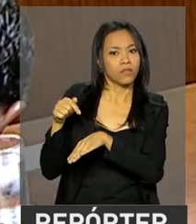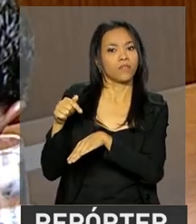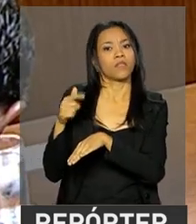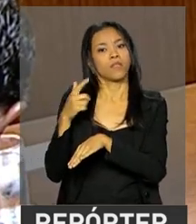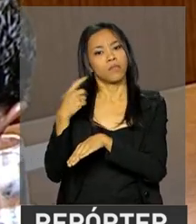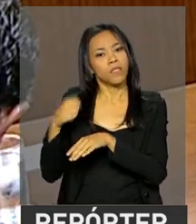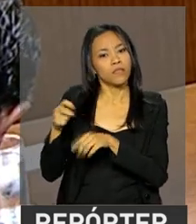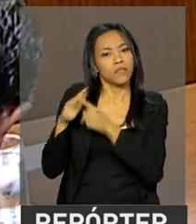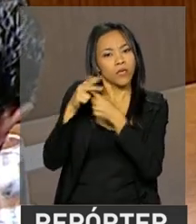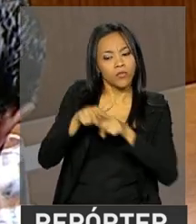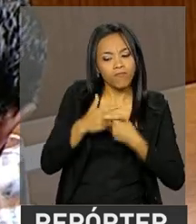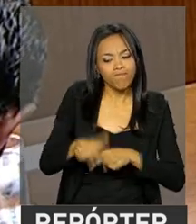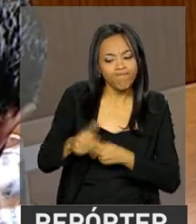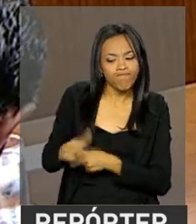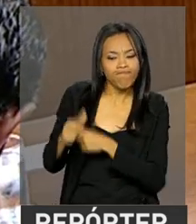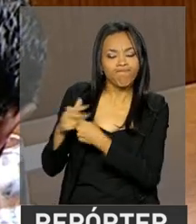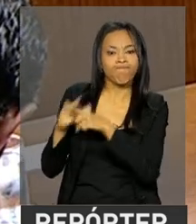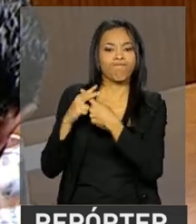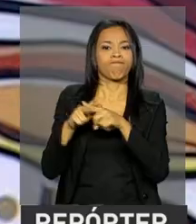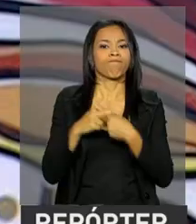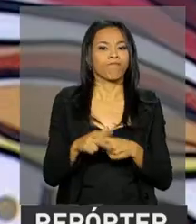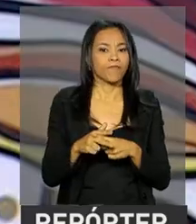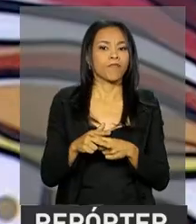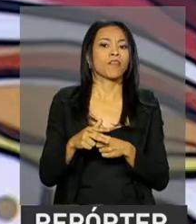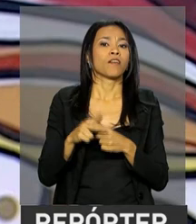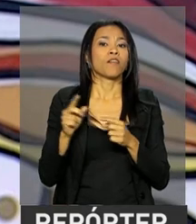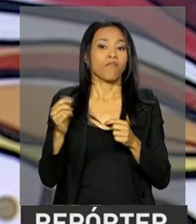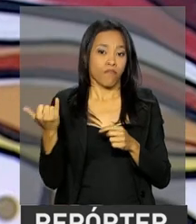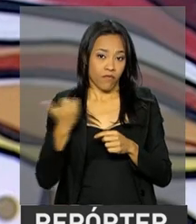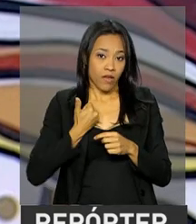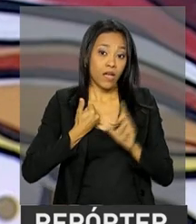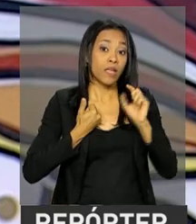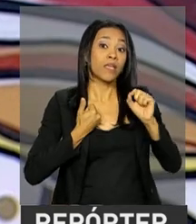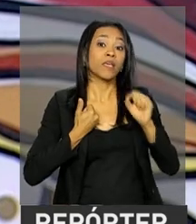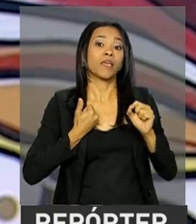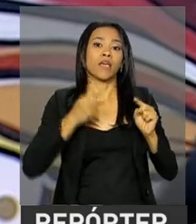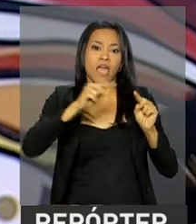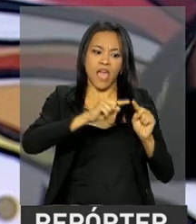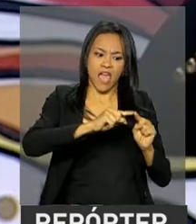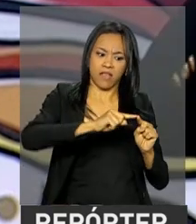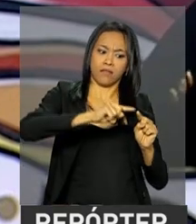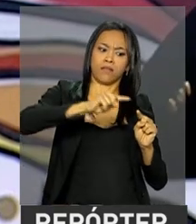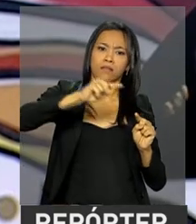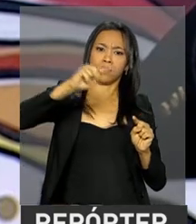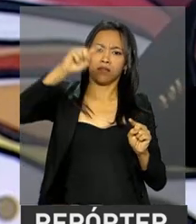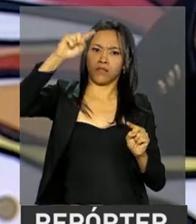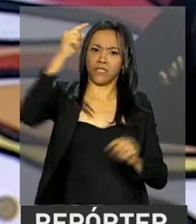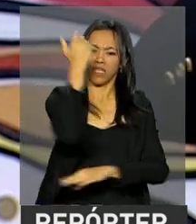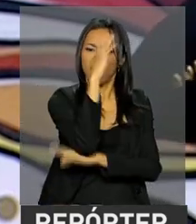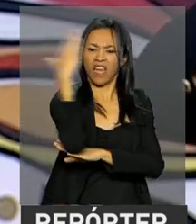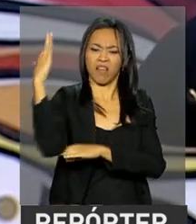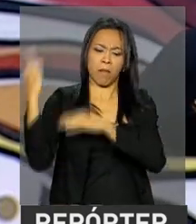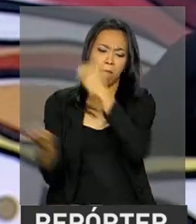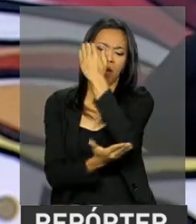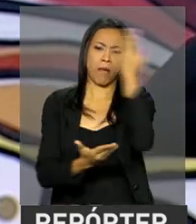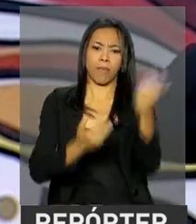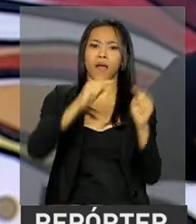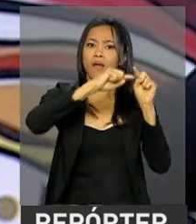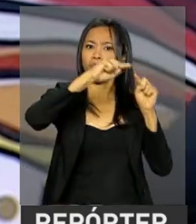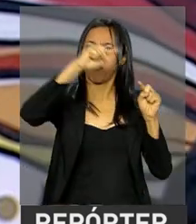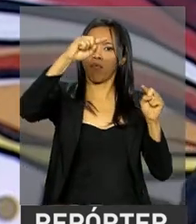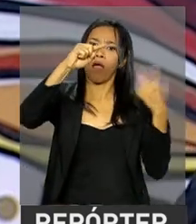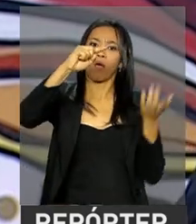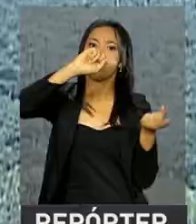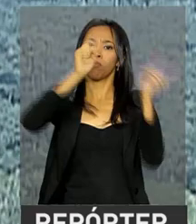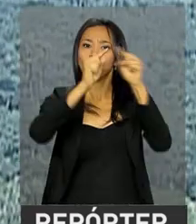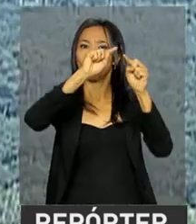de refinamento nos dizem que essa curva ascendente do desmatamento começou a ser